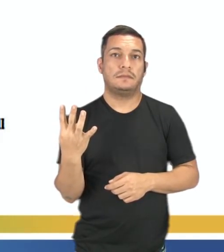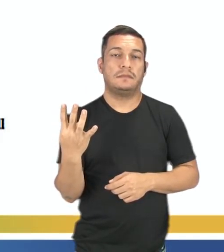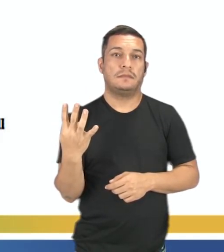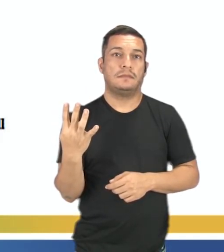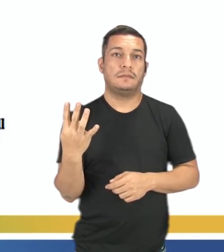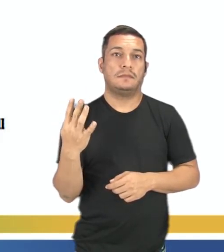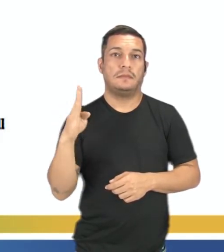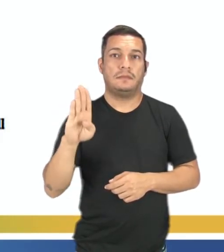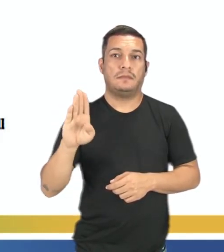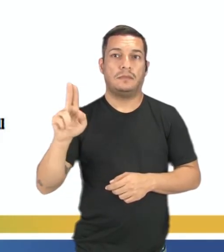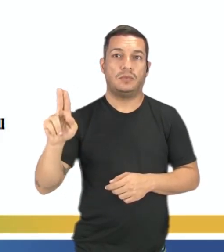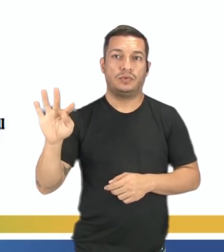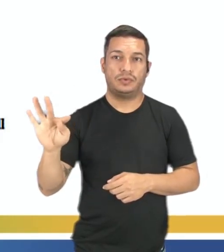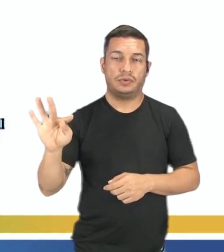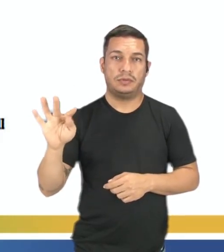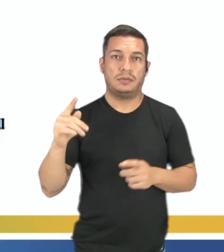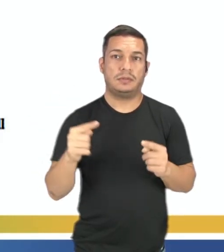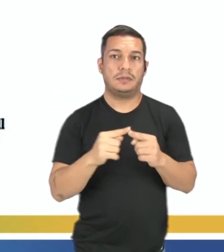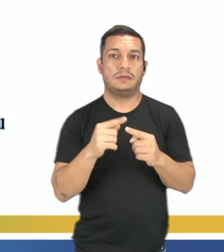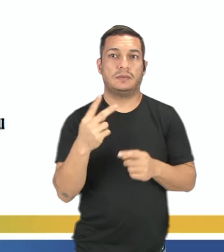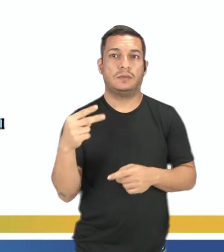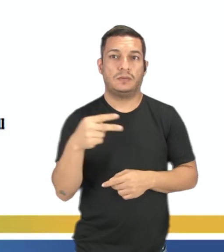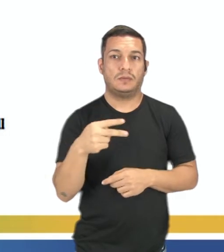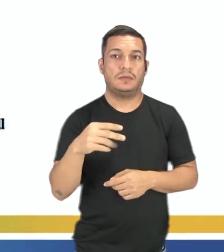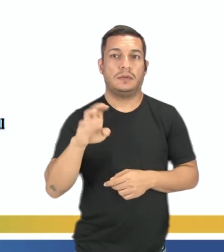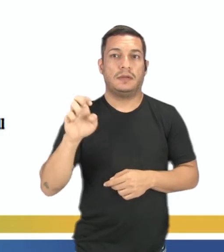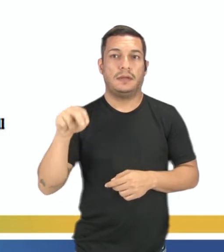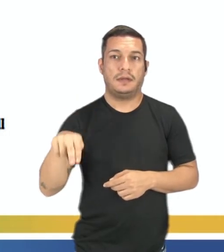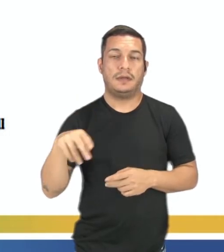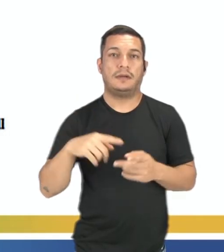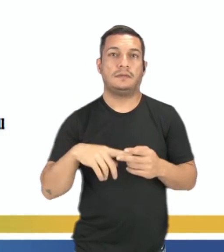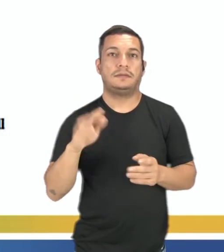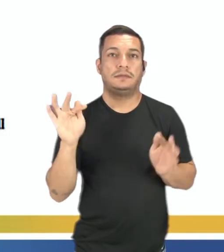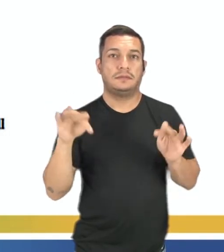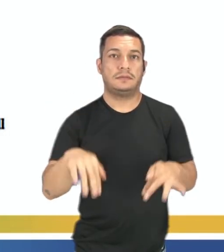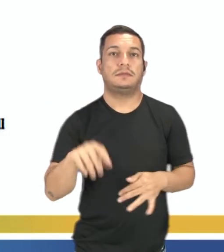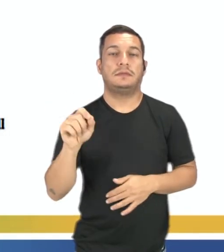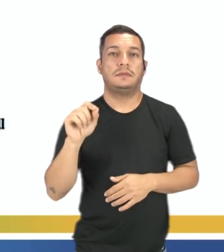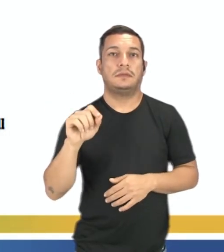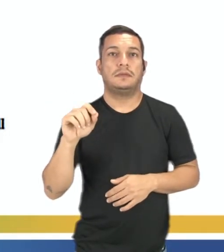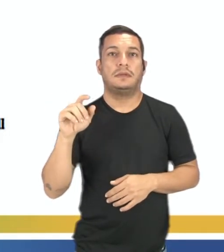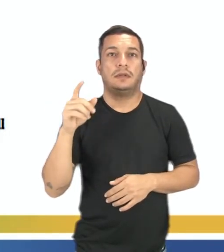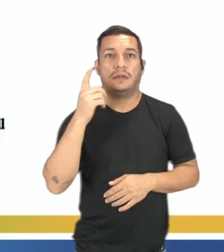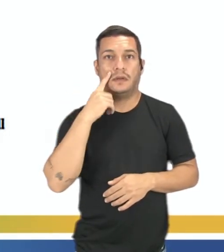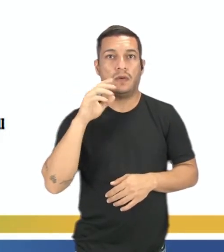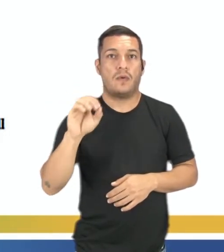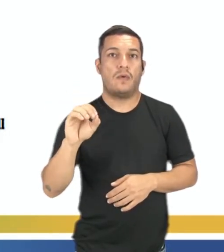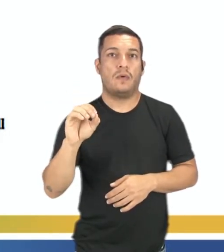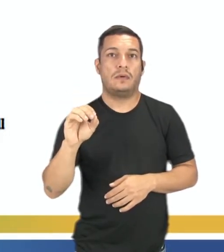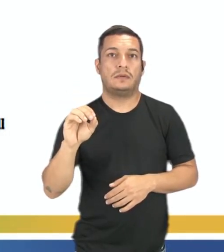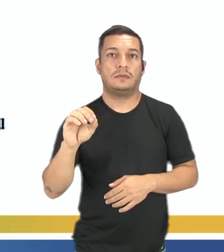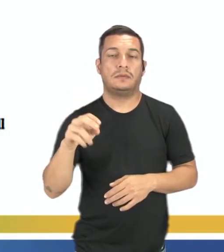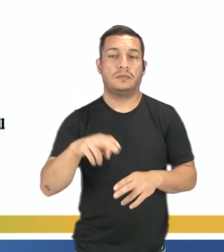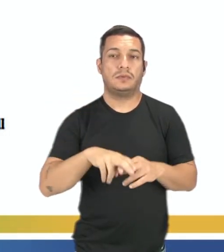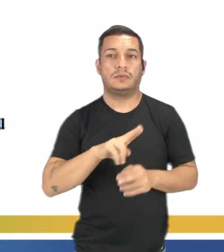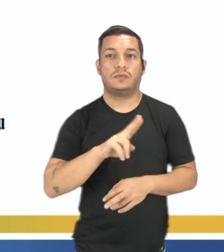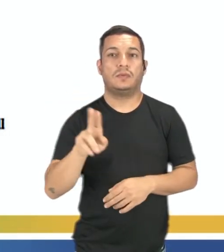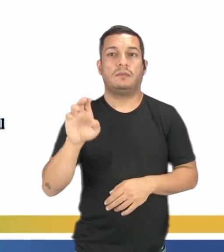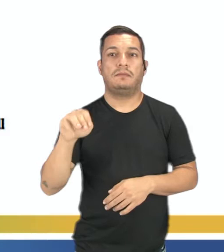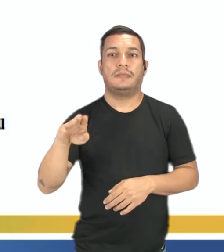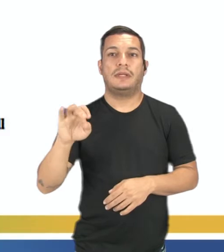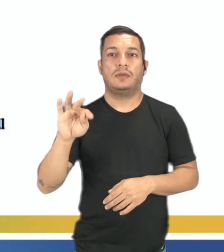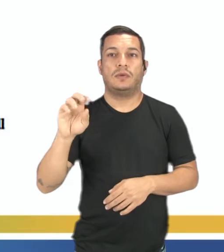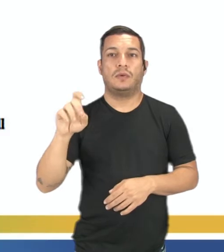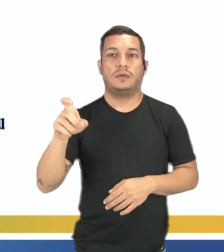quatro é boot ligação dupla em terminação de hidrocarboneto o portanto